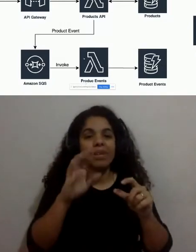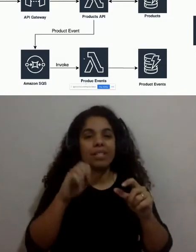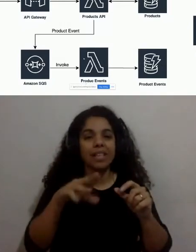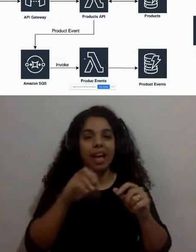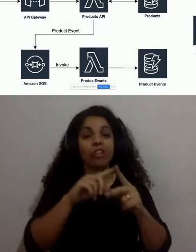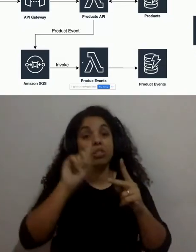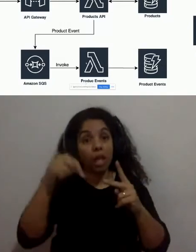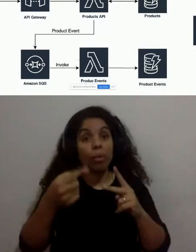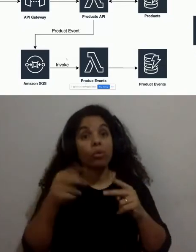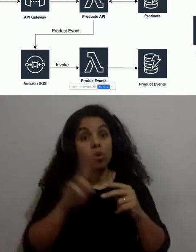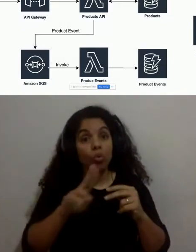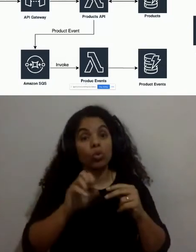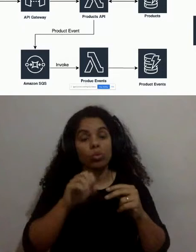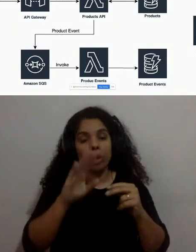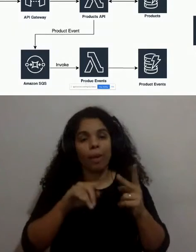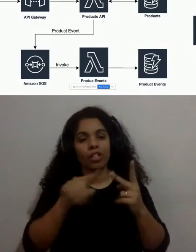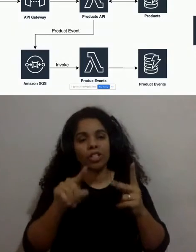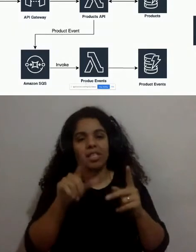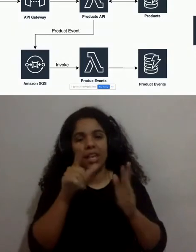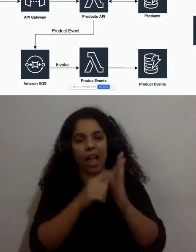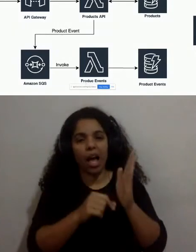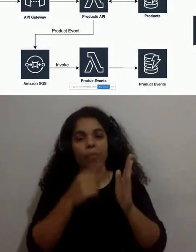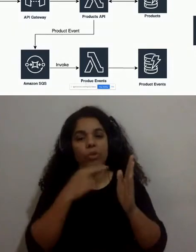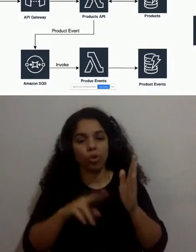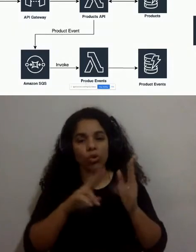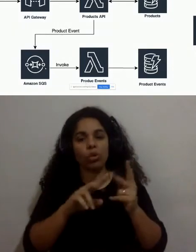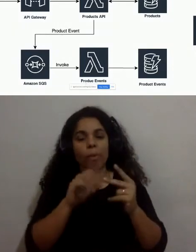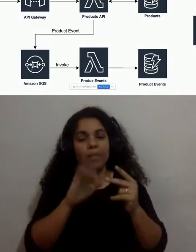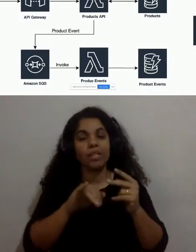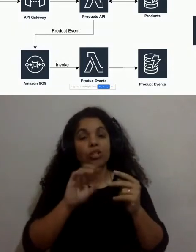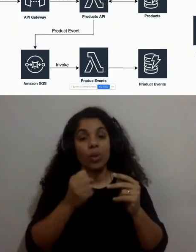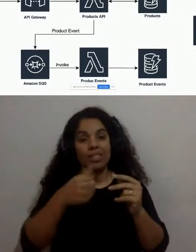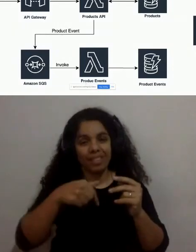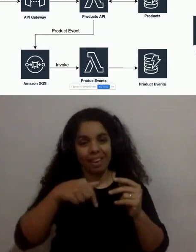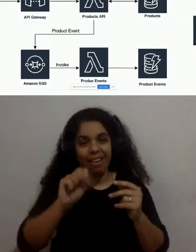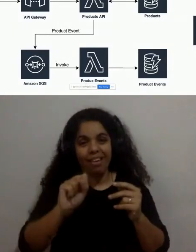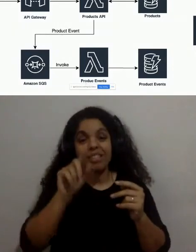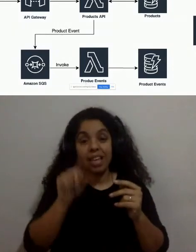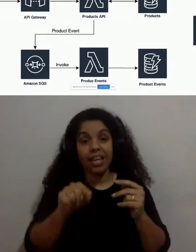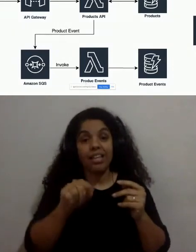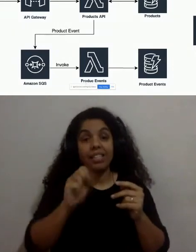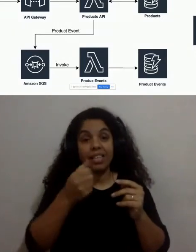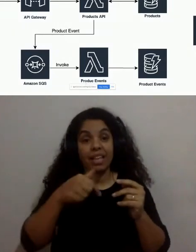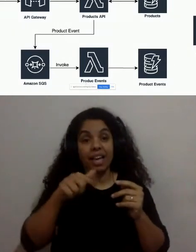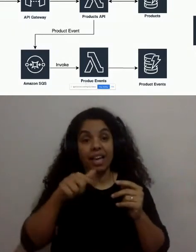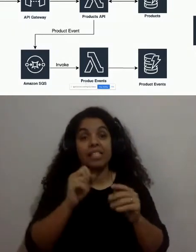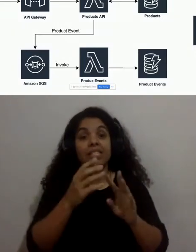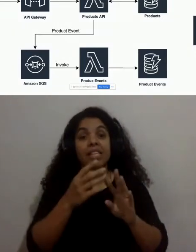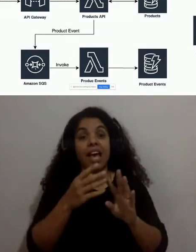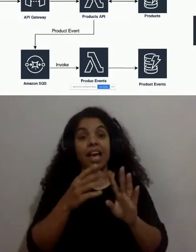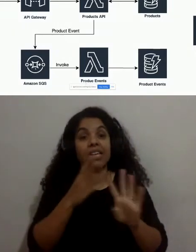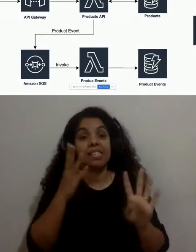Depois que eu consumo, que esse Lambda consome as mensagens do SQS, esse SQS, essa fila, ela